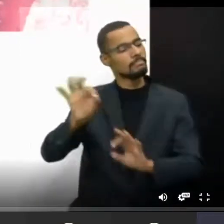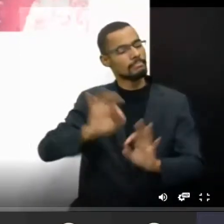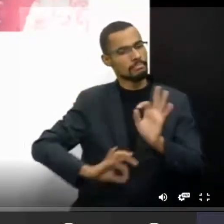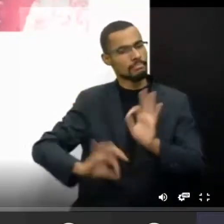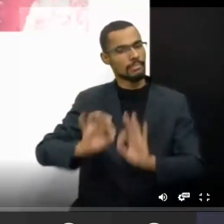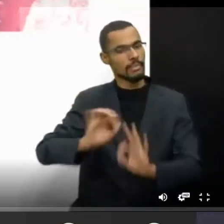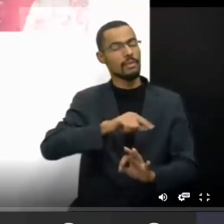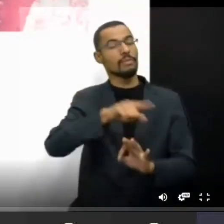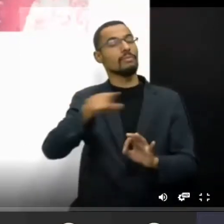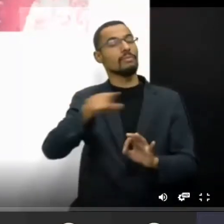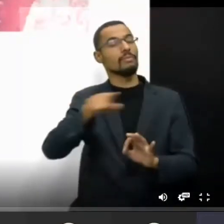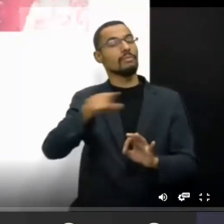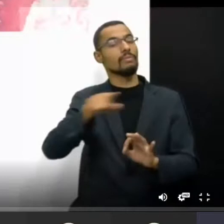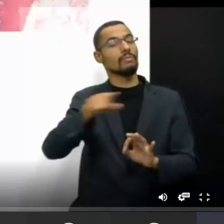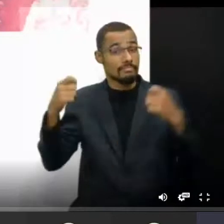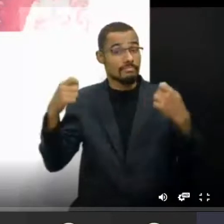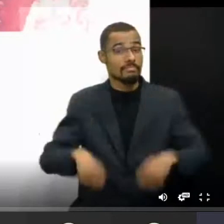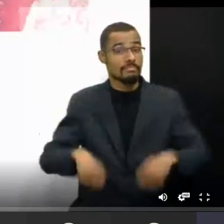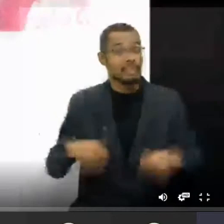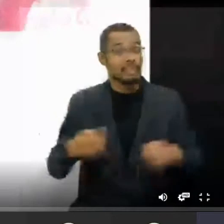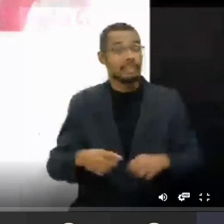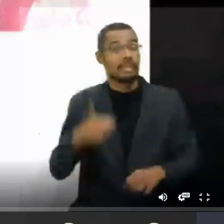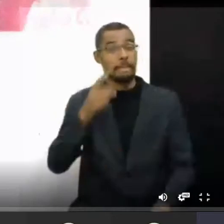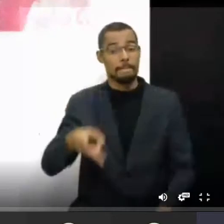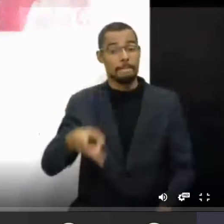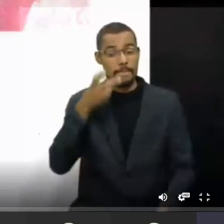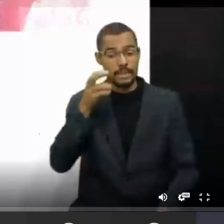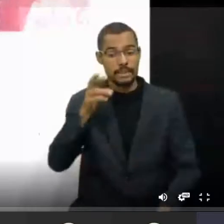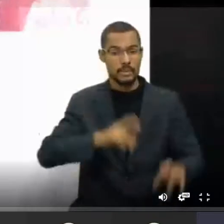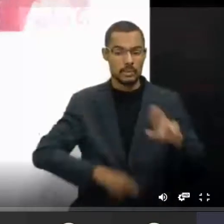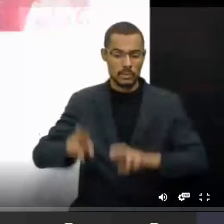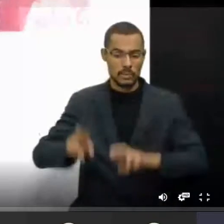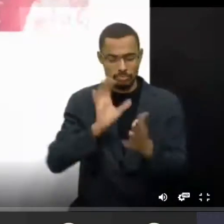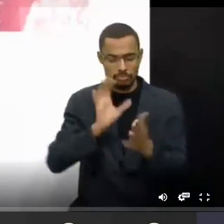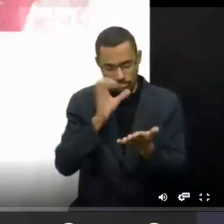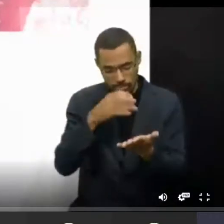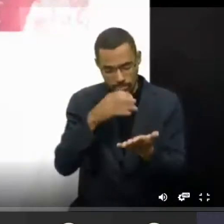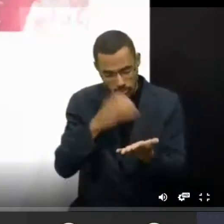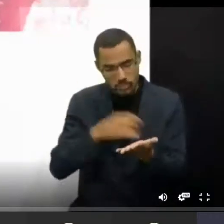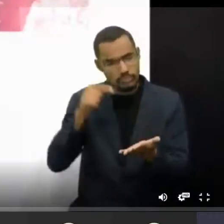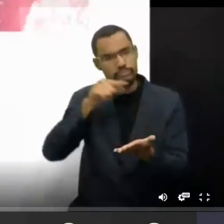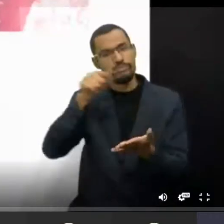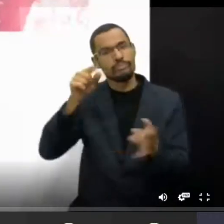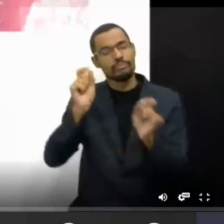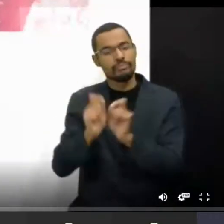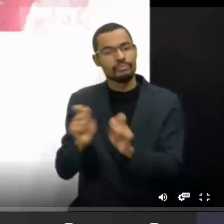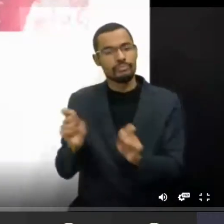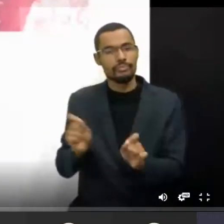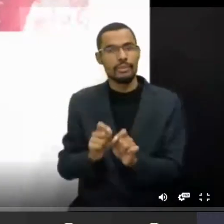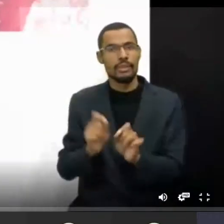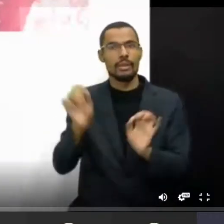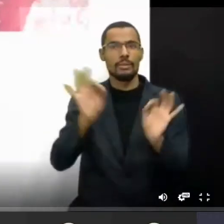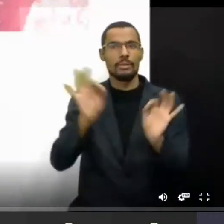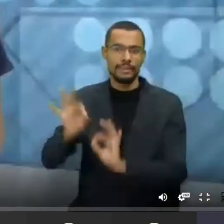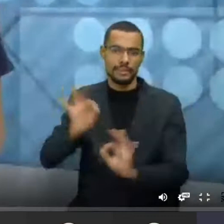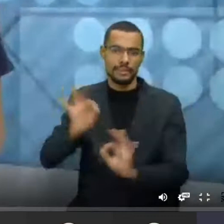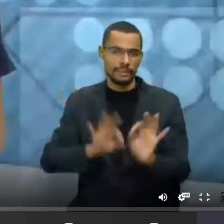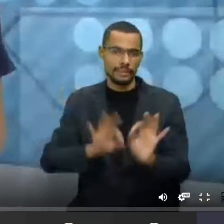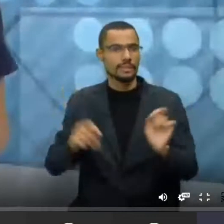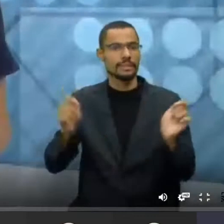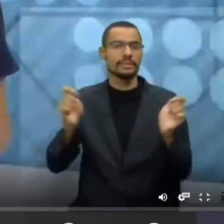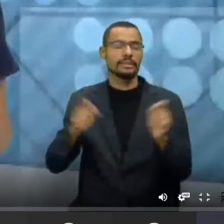que vocês precisam, então, observar na microscopia e fazer a esquematização,